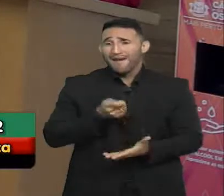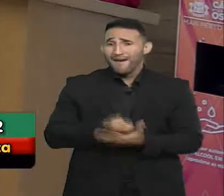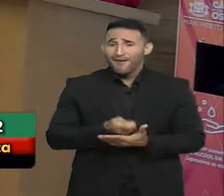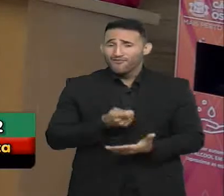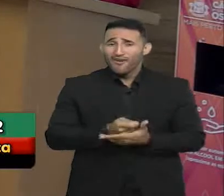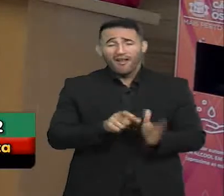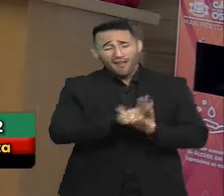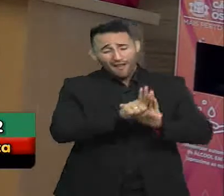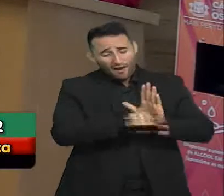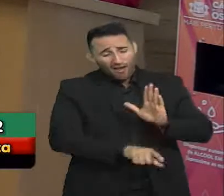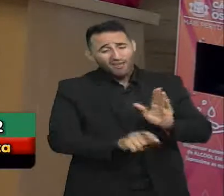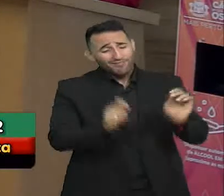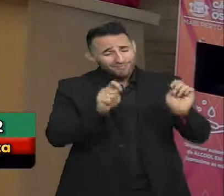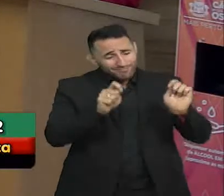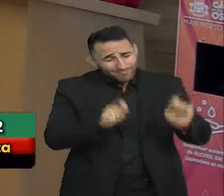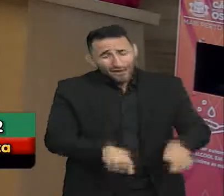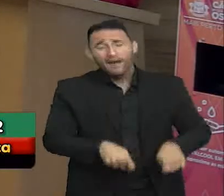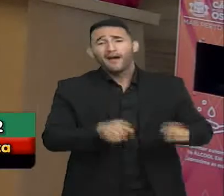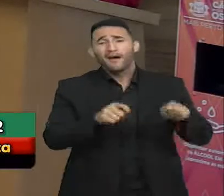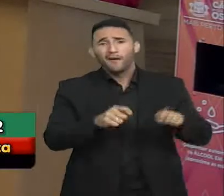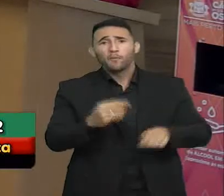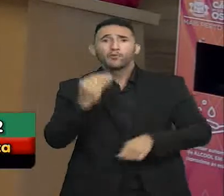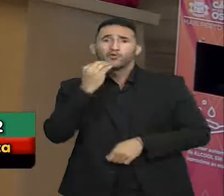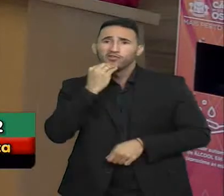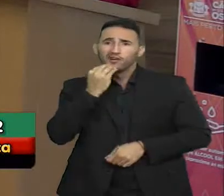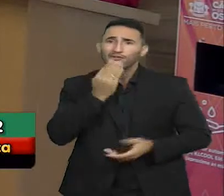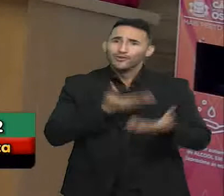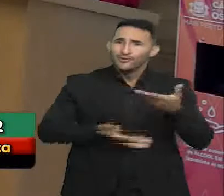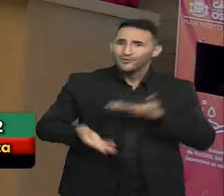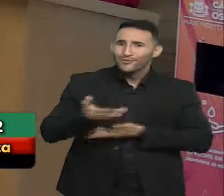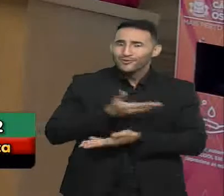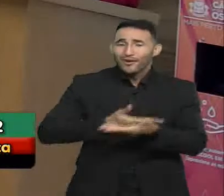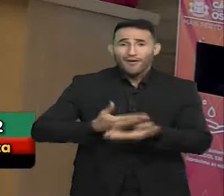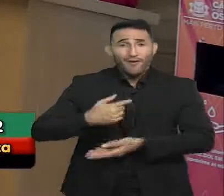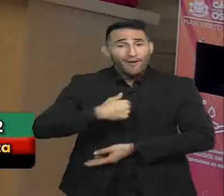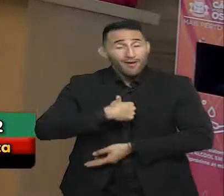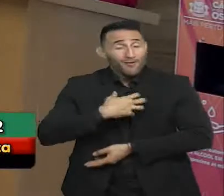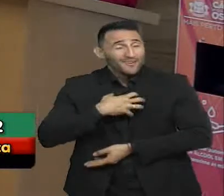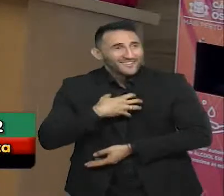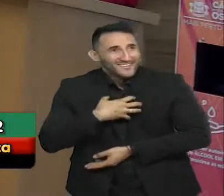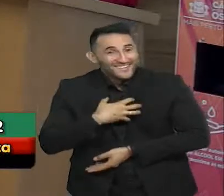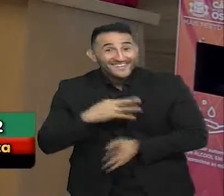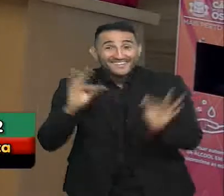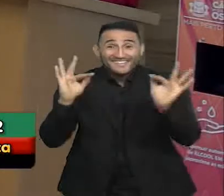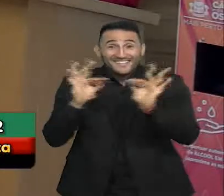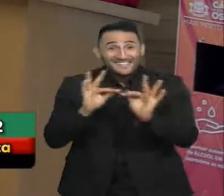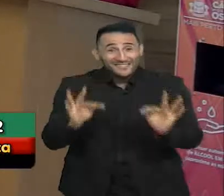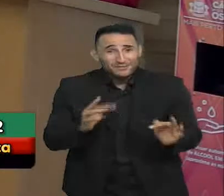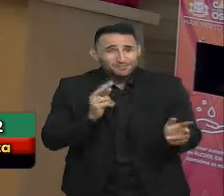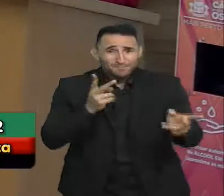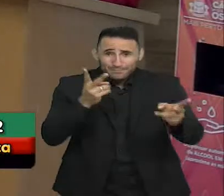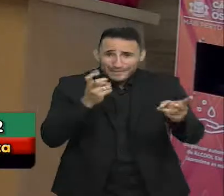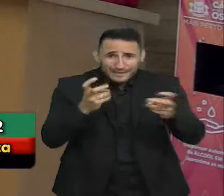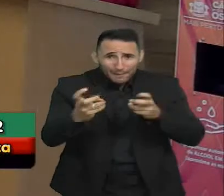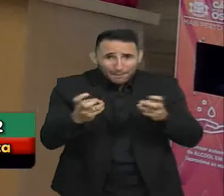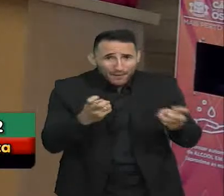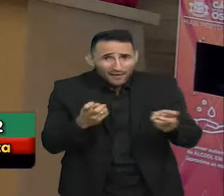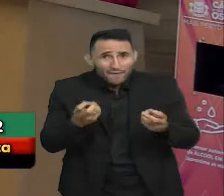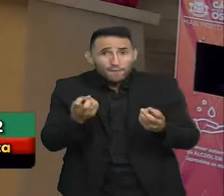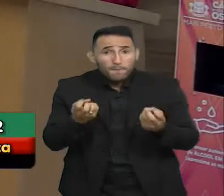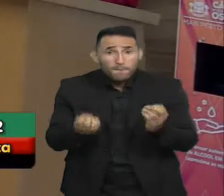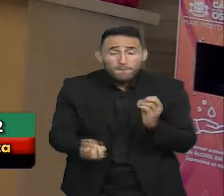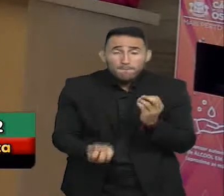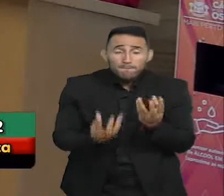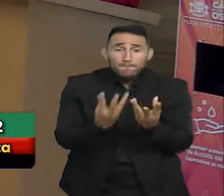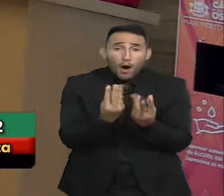nos dá essa prerrogativa. Então, eu tô muito feliz de ver aqui tanto